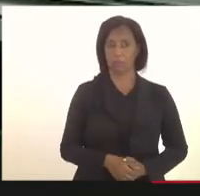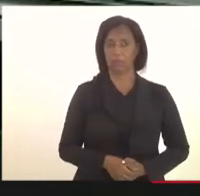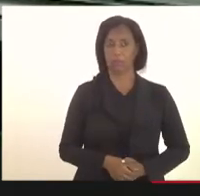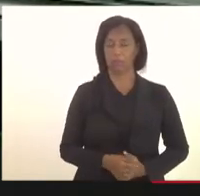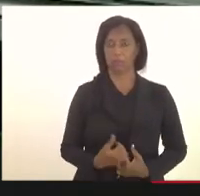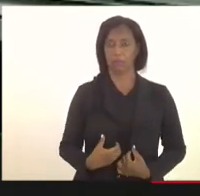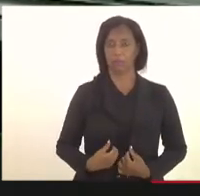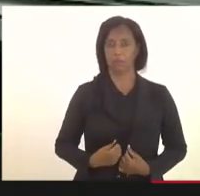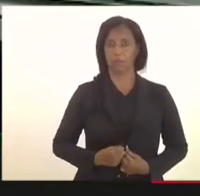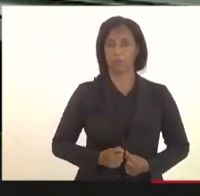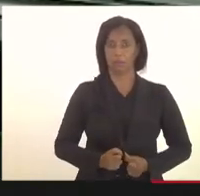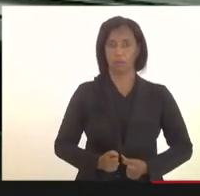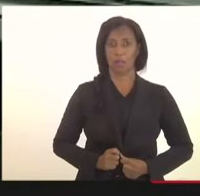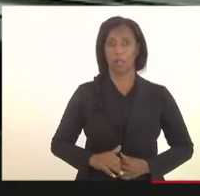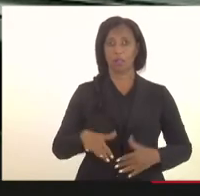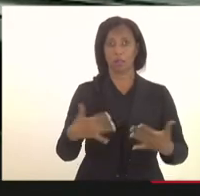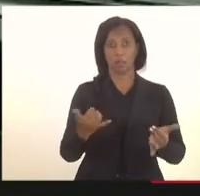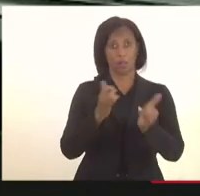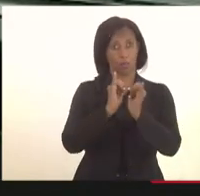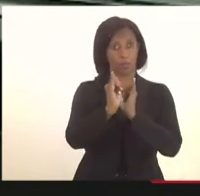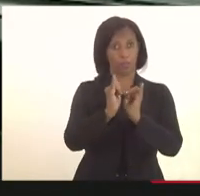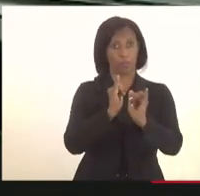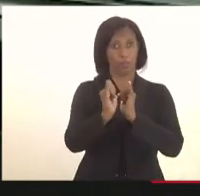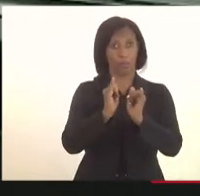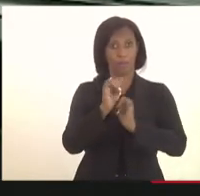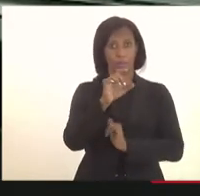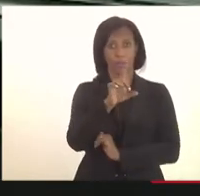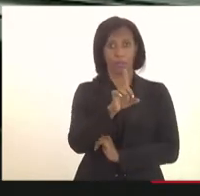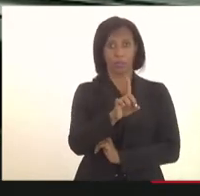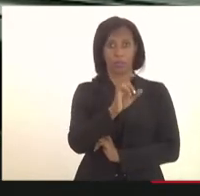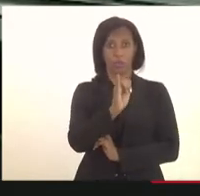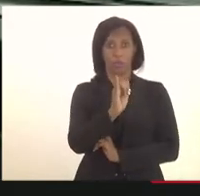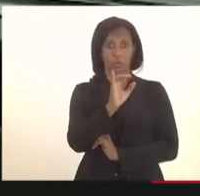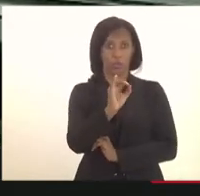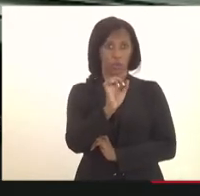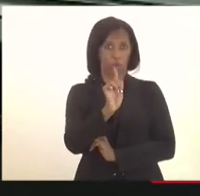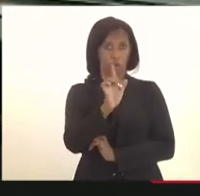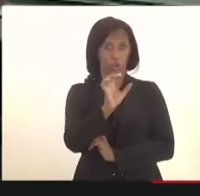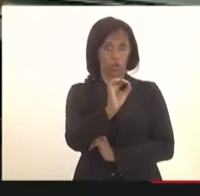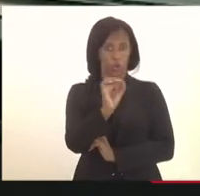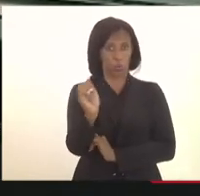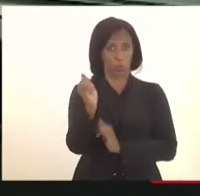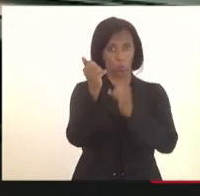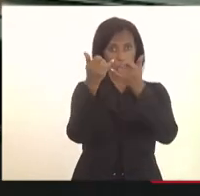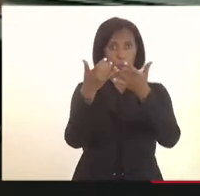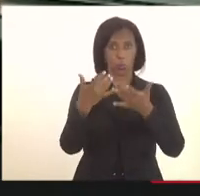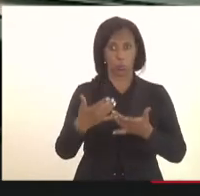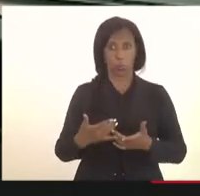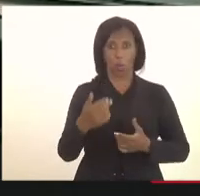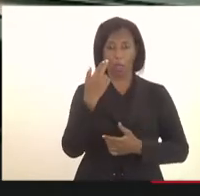Essa informação veio do doutor Diogo Manhães Henriques, aqui